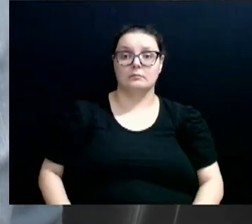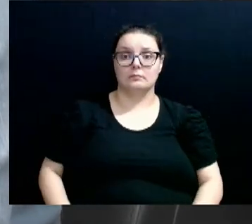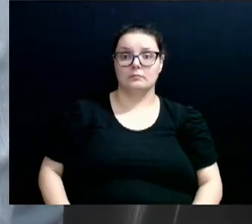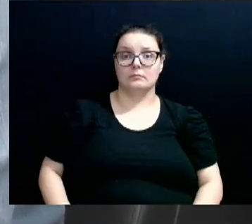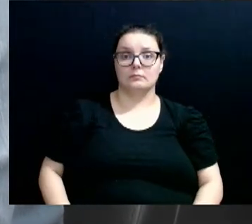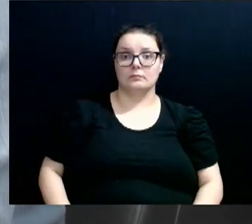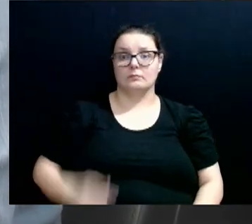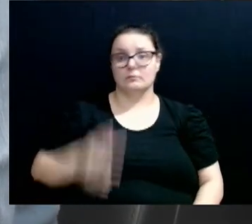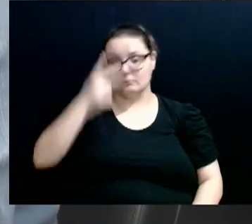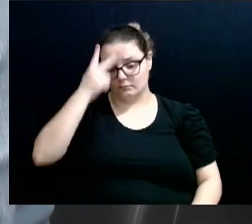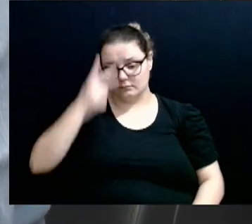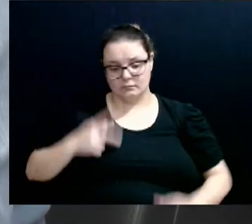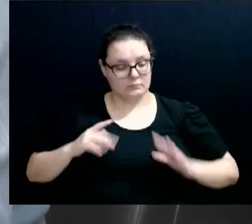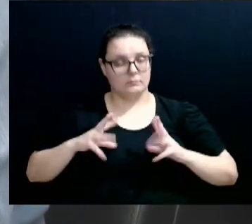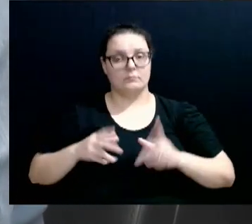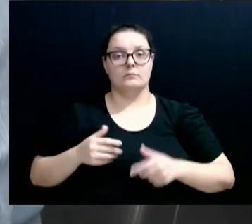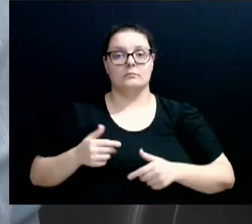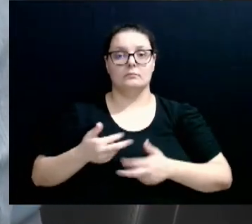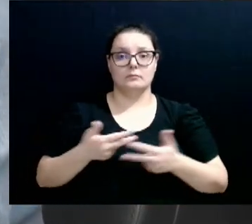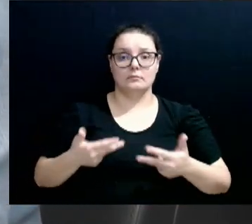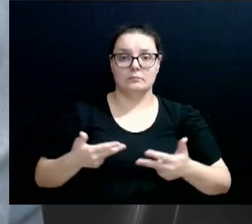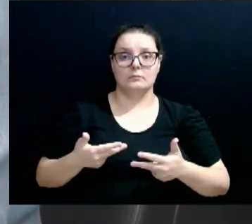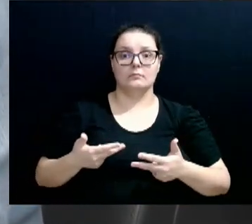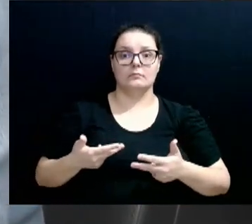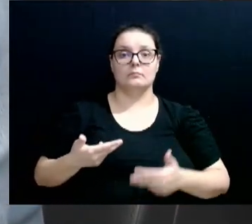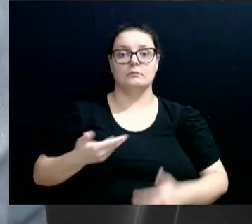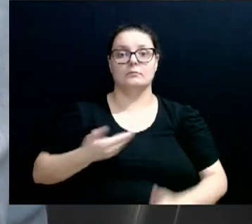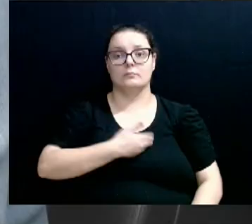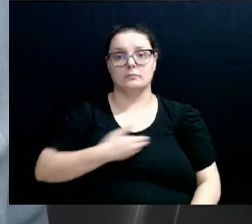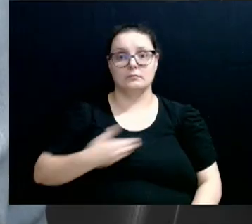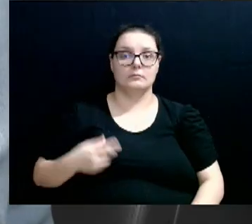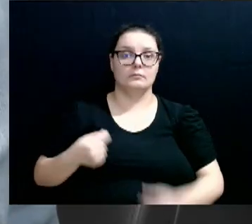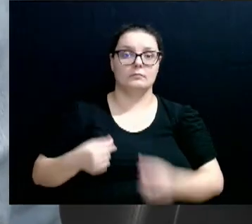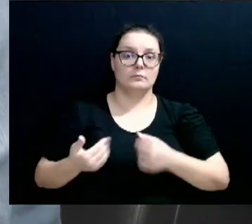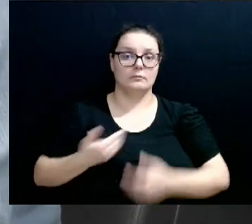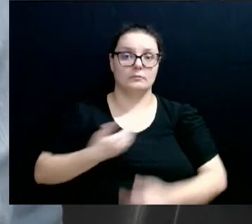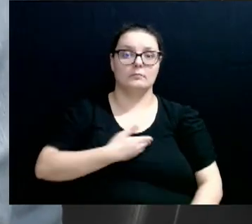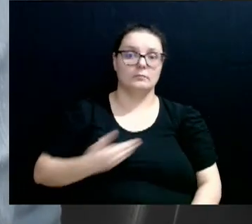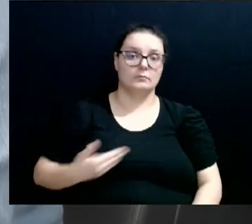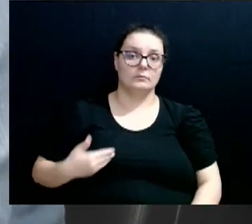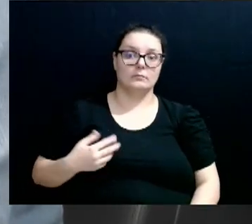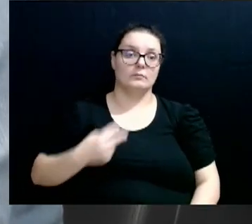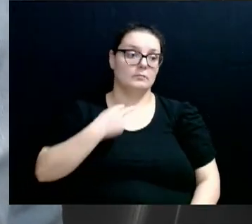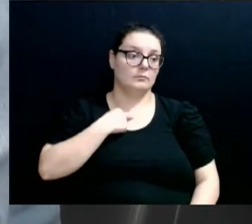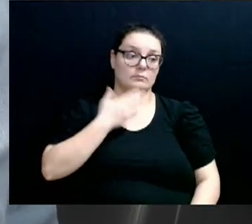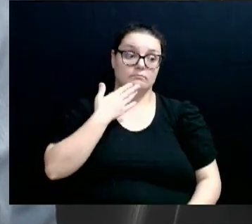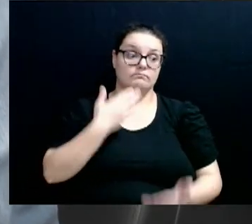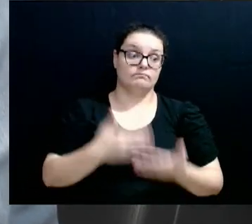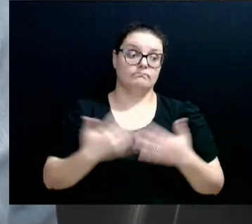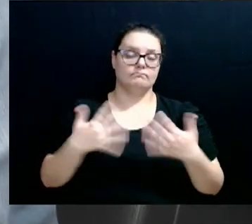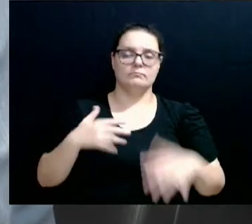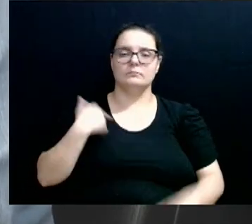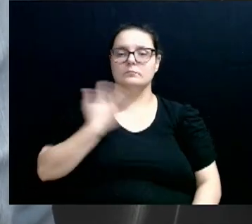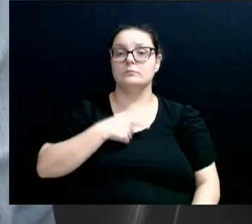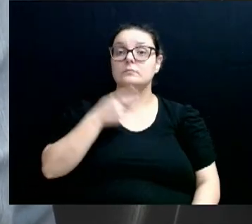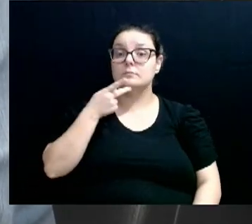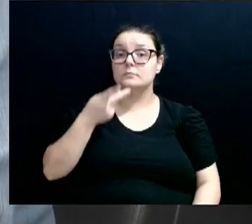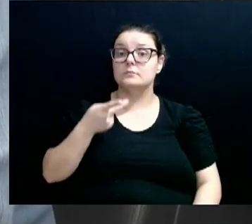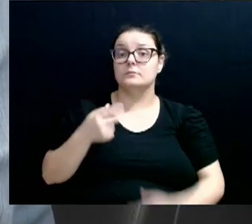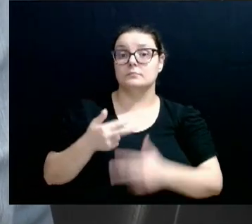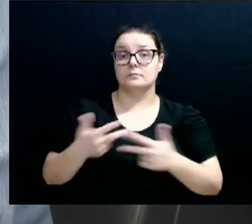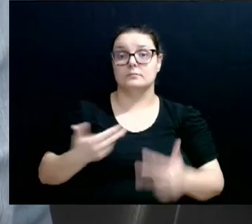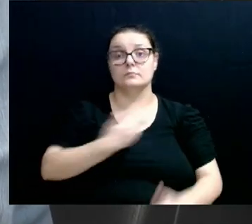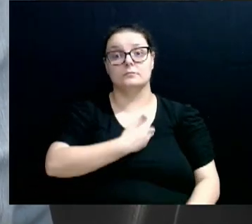trato da coisa pública, do dinheiro público, é algo que não deveria gerar espanto em ninguém, porque nós estamos falando da coisa pública. Então eu